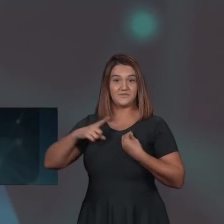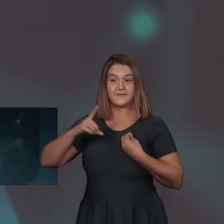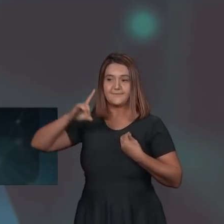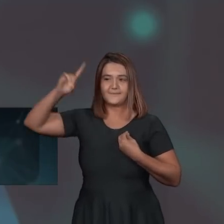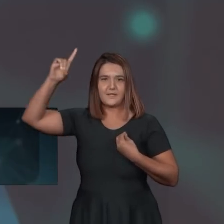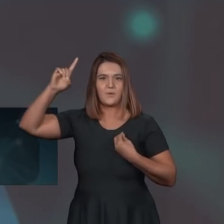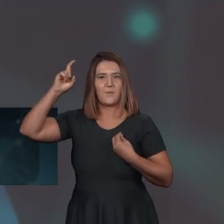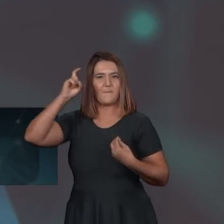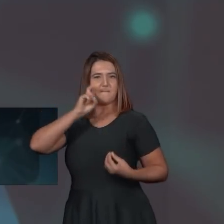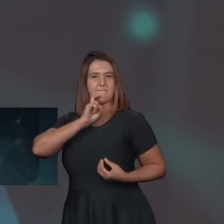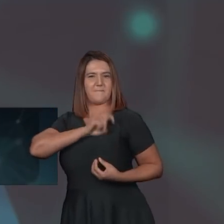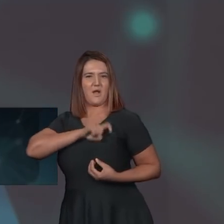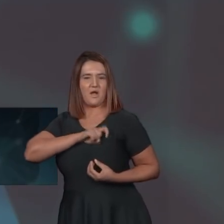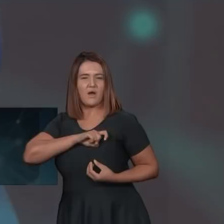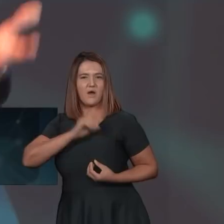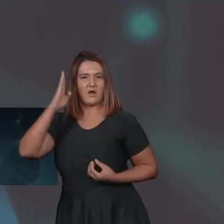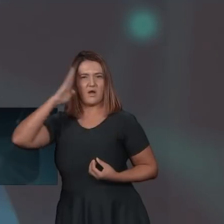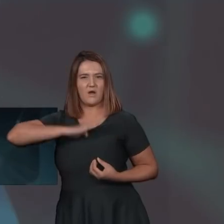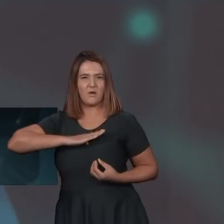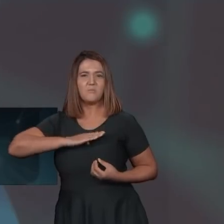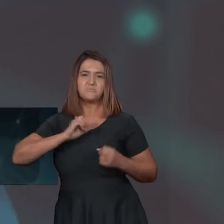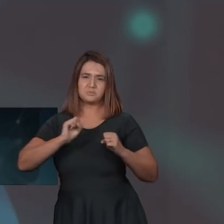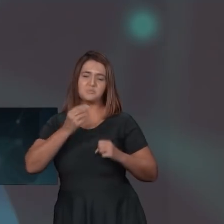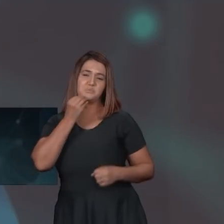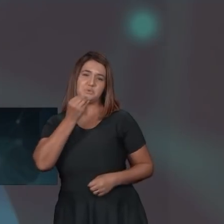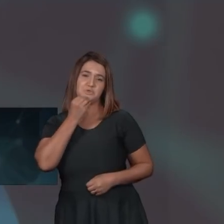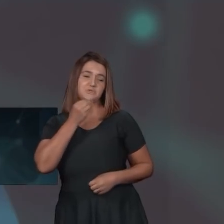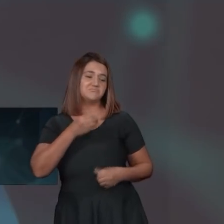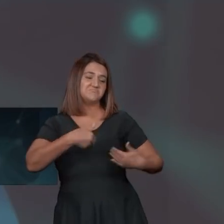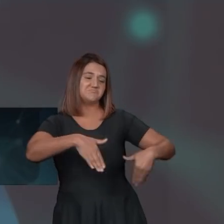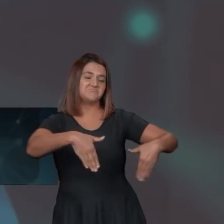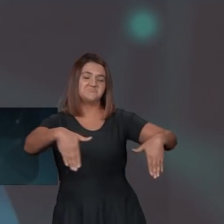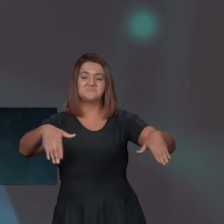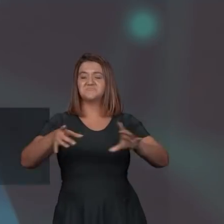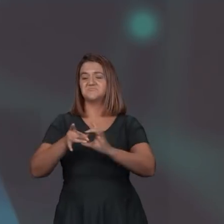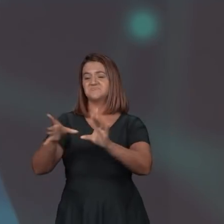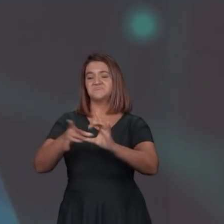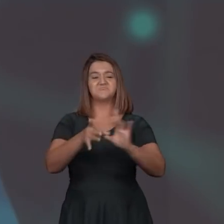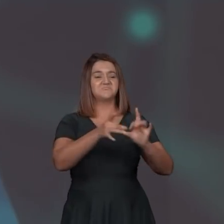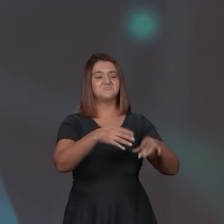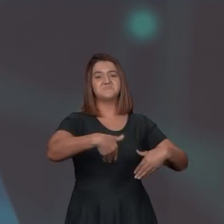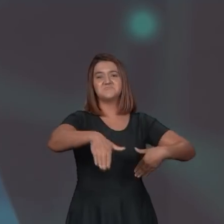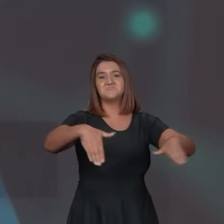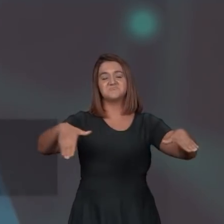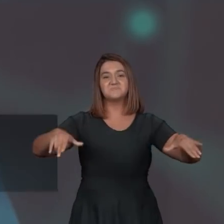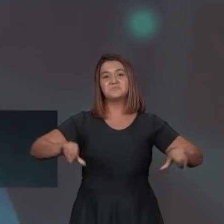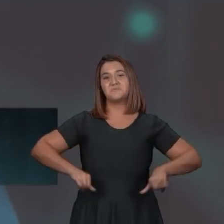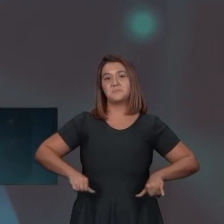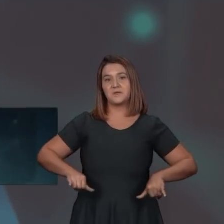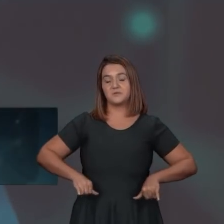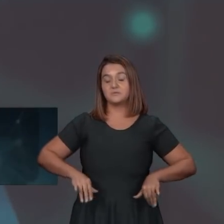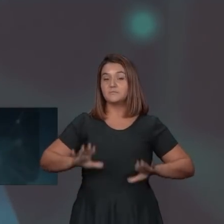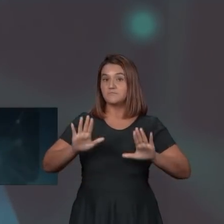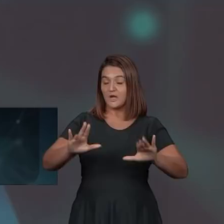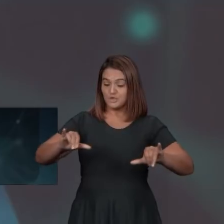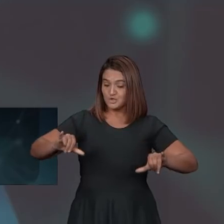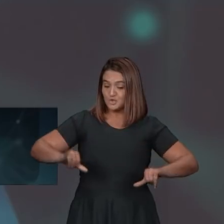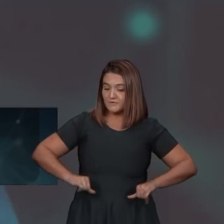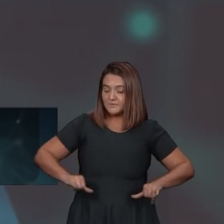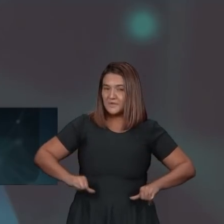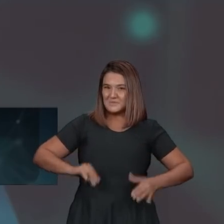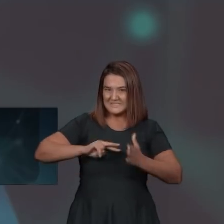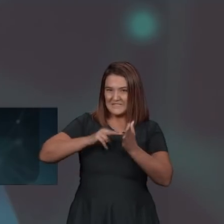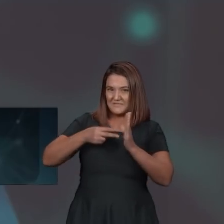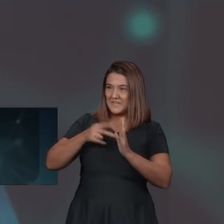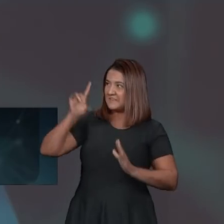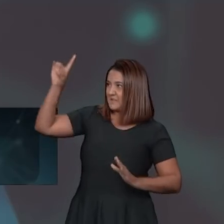ele poderia conviver muito bem com a maldade no universo. Eu estou apenas reforçando que o fato de existir um mal não nega a existência